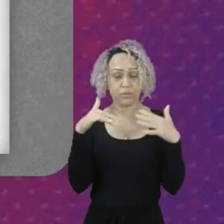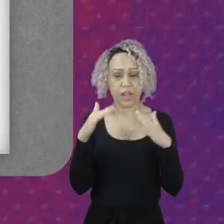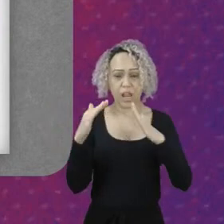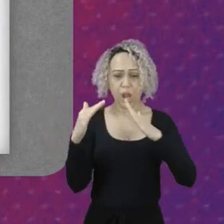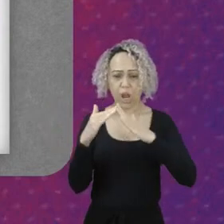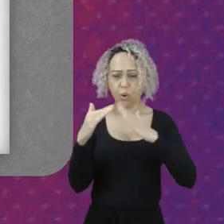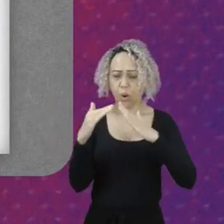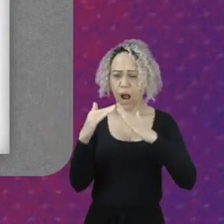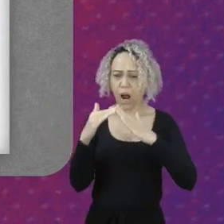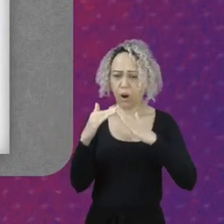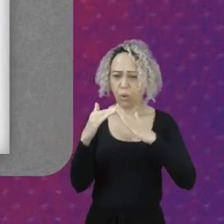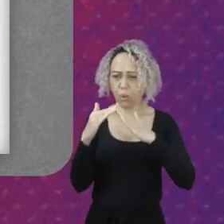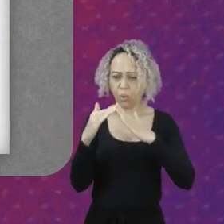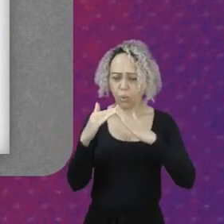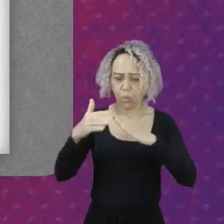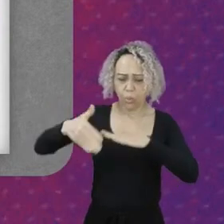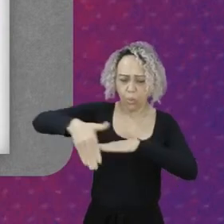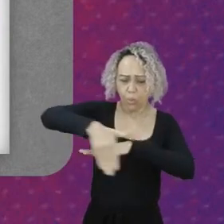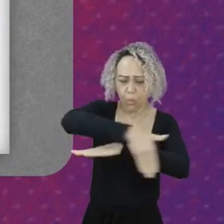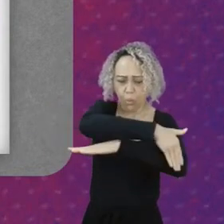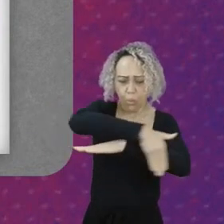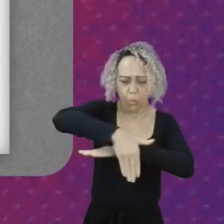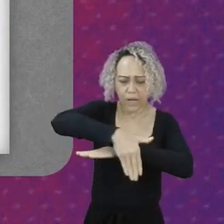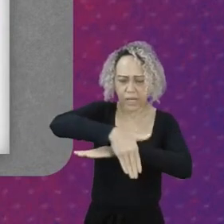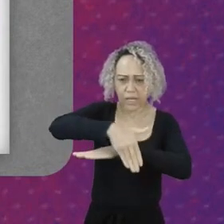saída, onde a gente tinha que